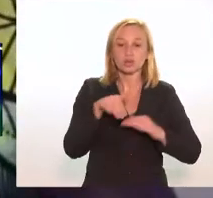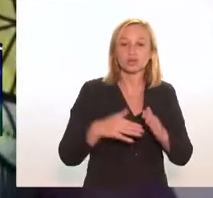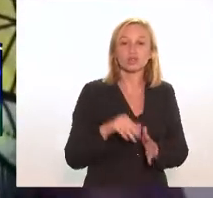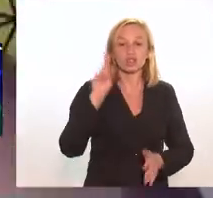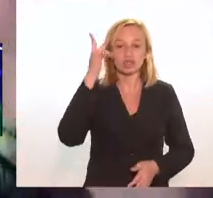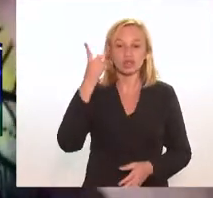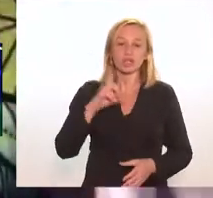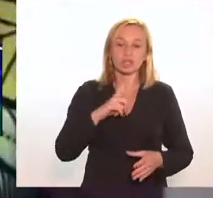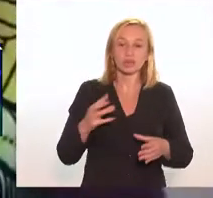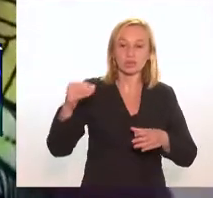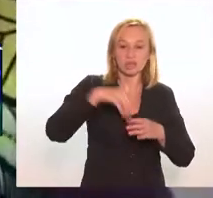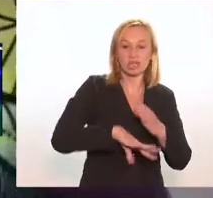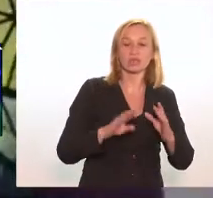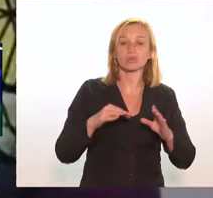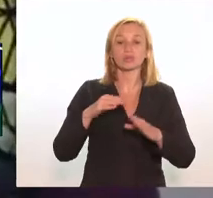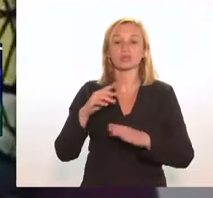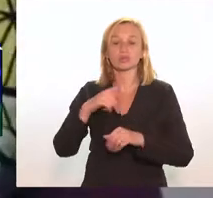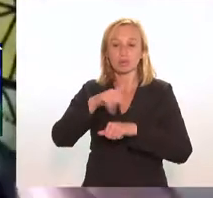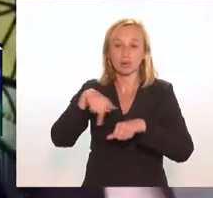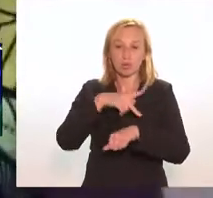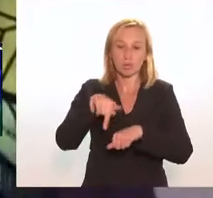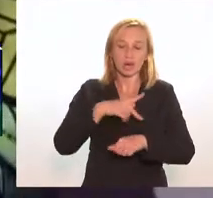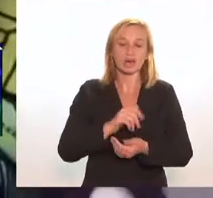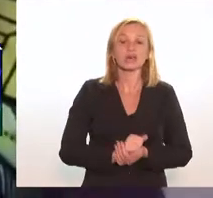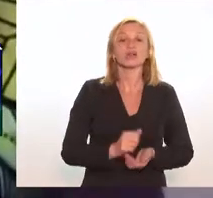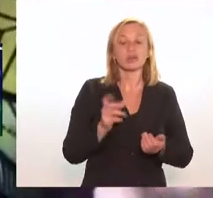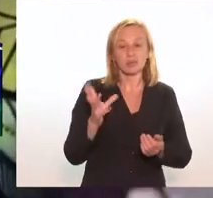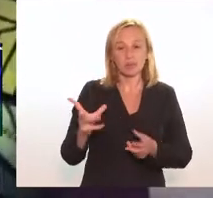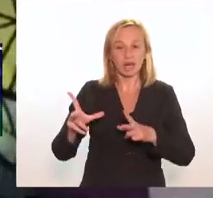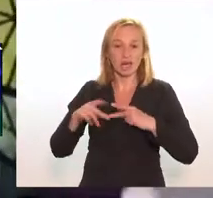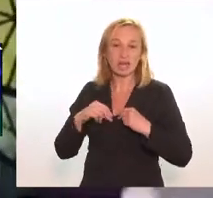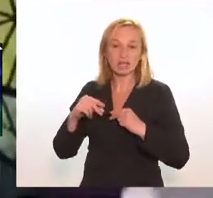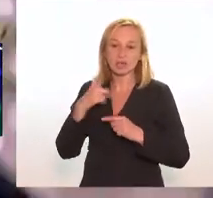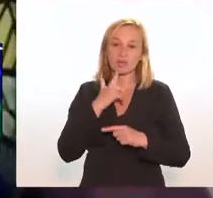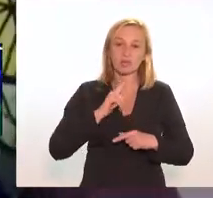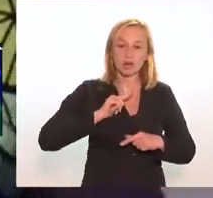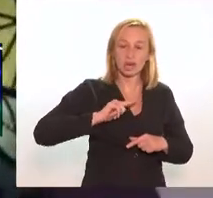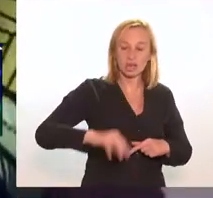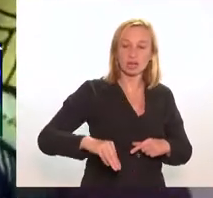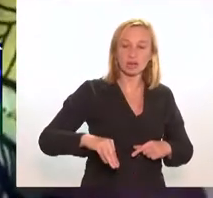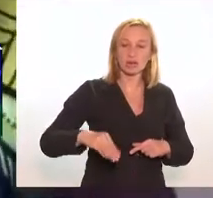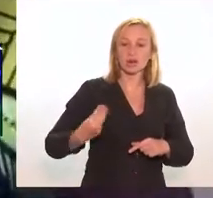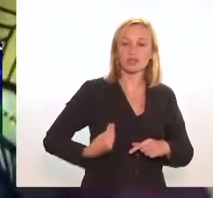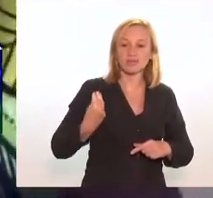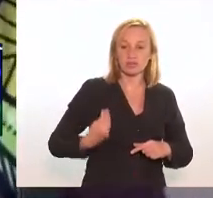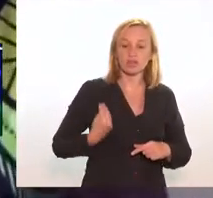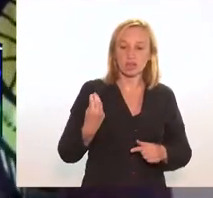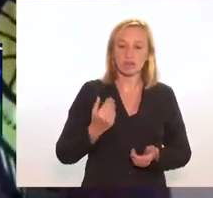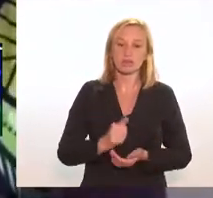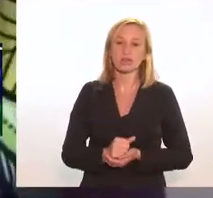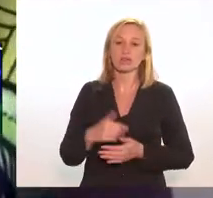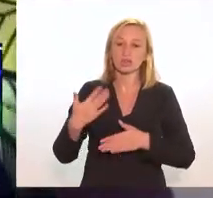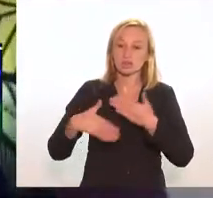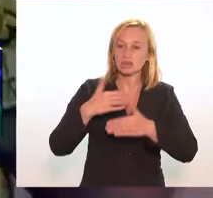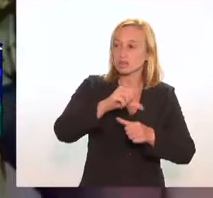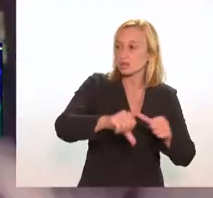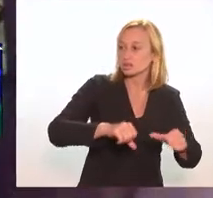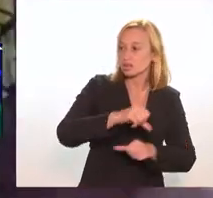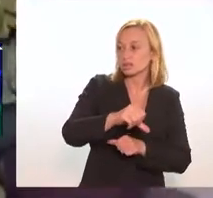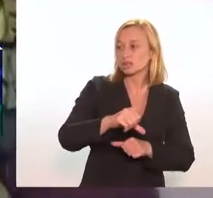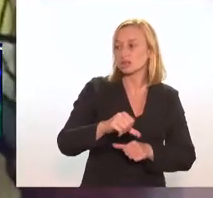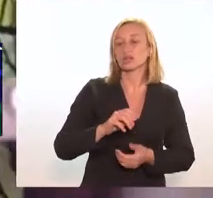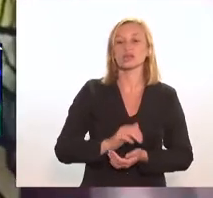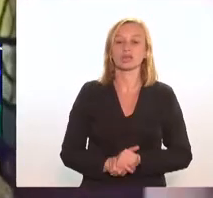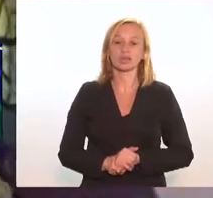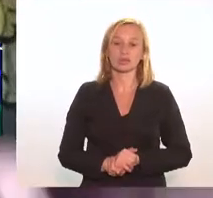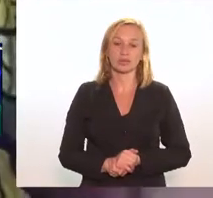temos aqui nesse país, por toda a diversidade de povos, a gente merece uma língua portuguesa viva que esteja em constante transformação e que se